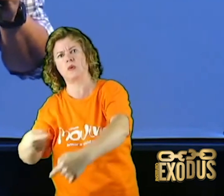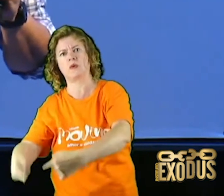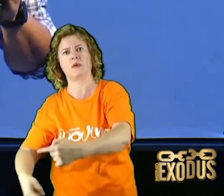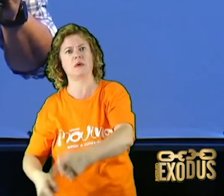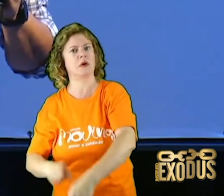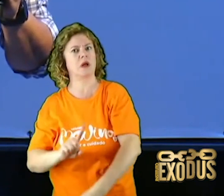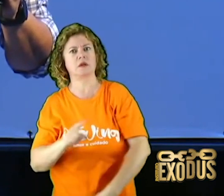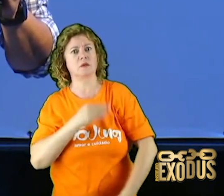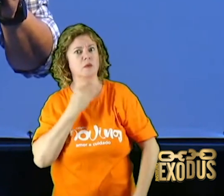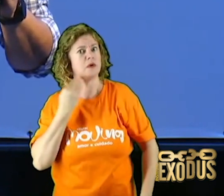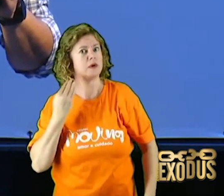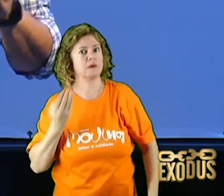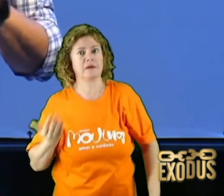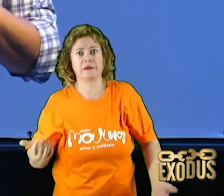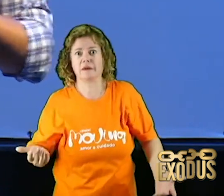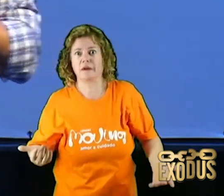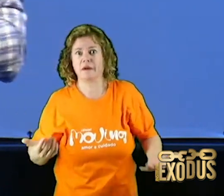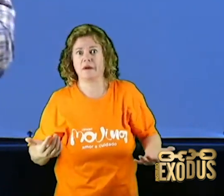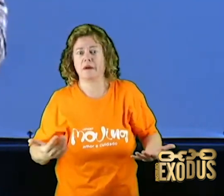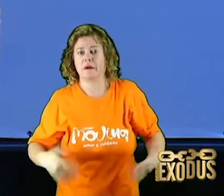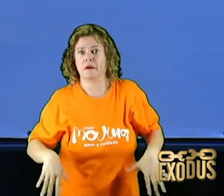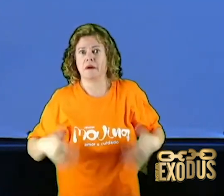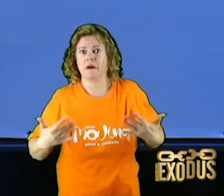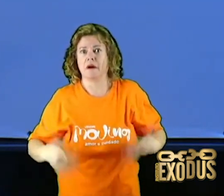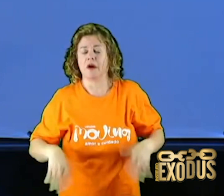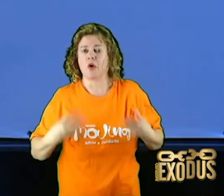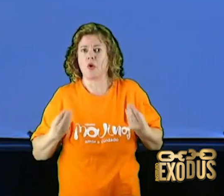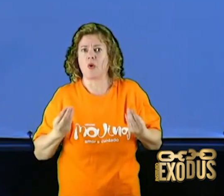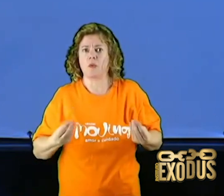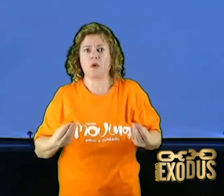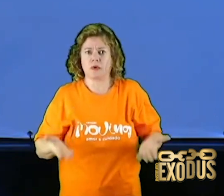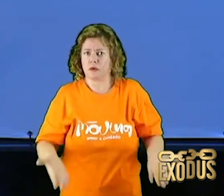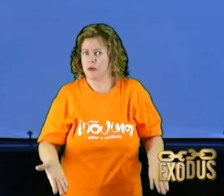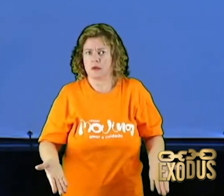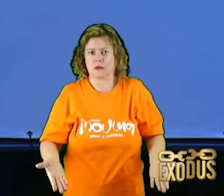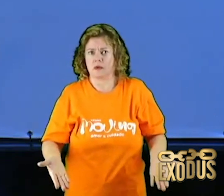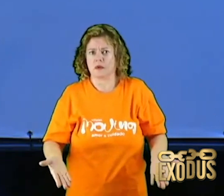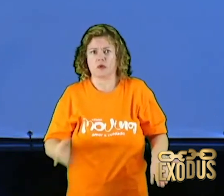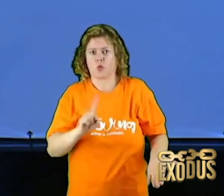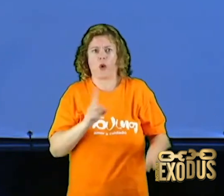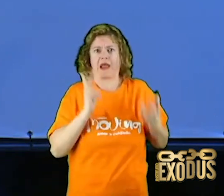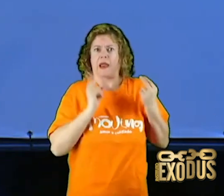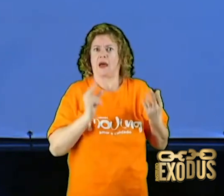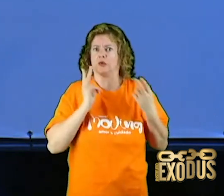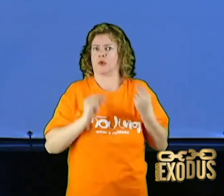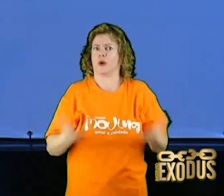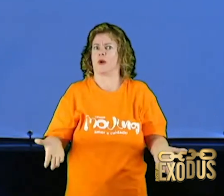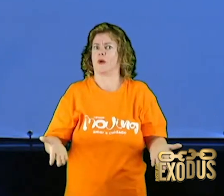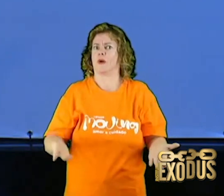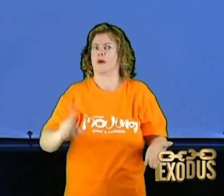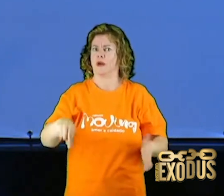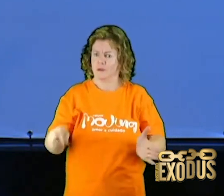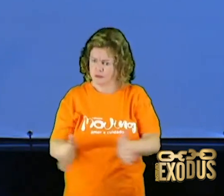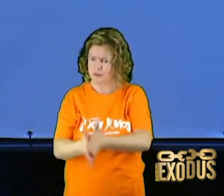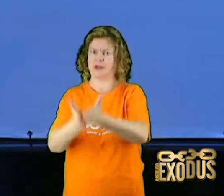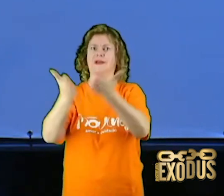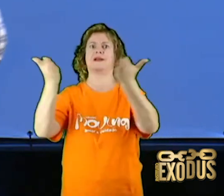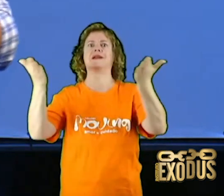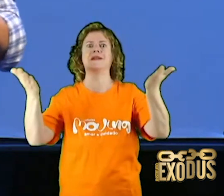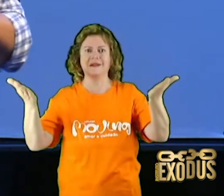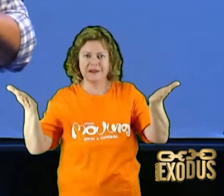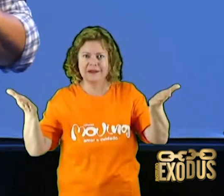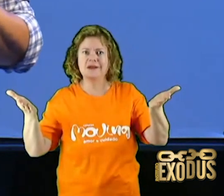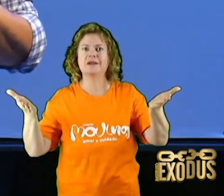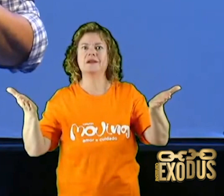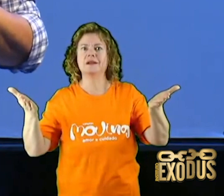sociais. Então, o que é o antinatural? É aquilo que Deus faz, que muda o